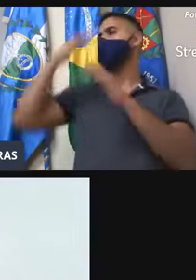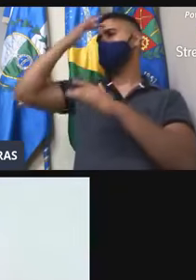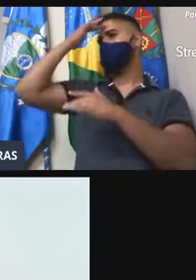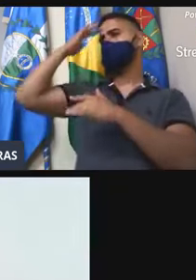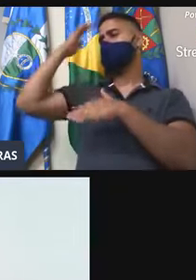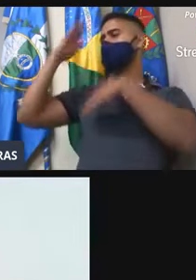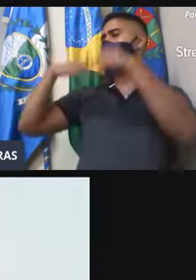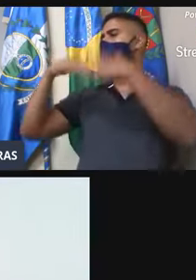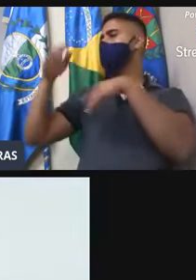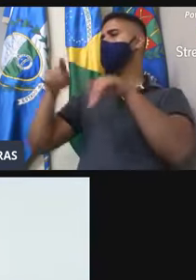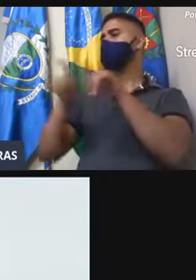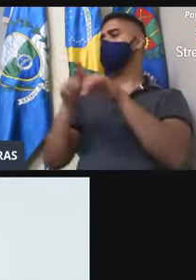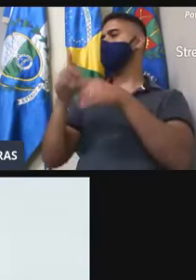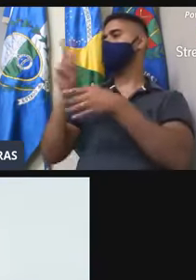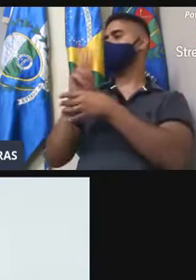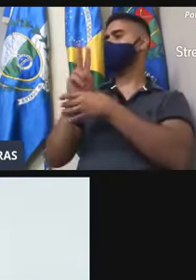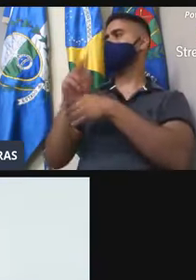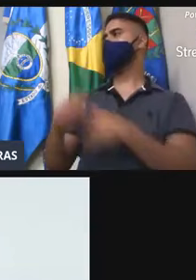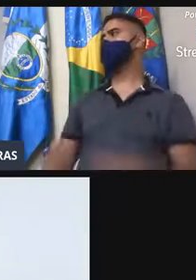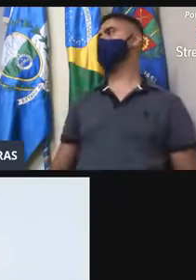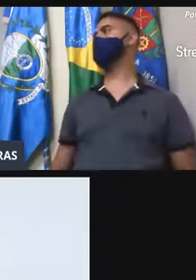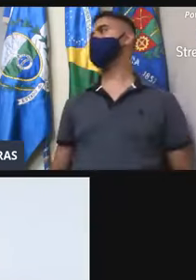esses profissionais aí da cidade de Valença.